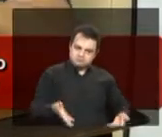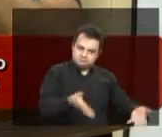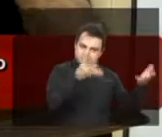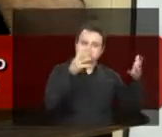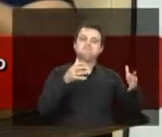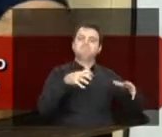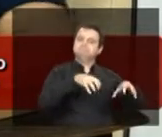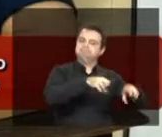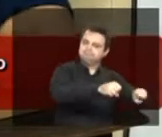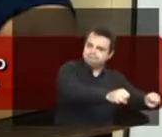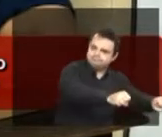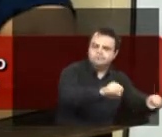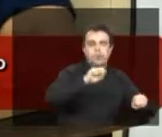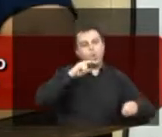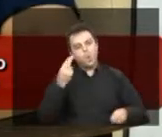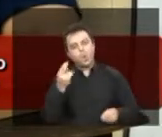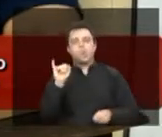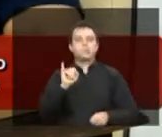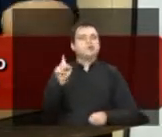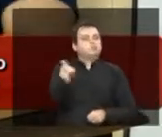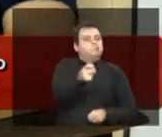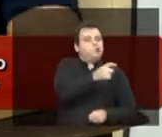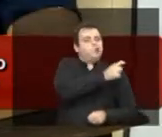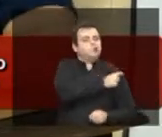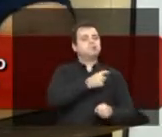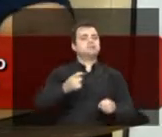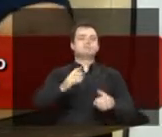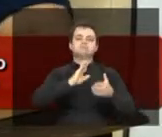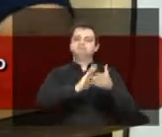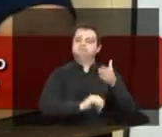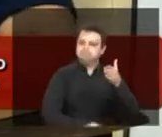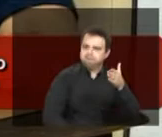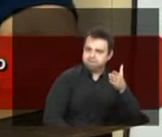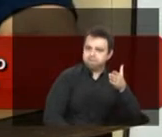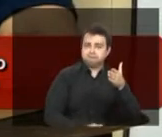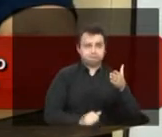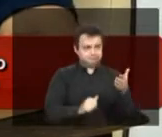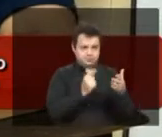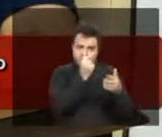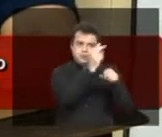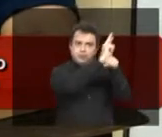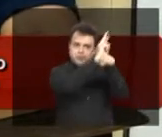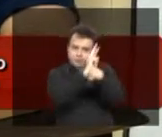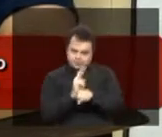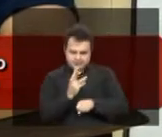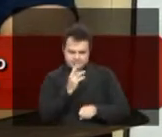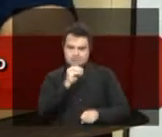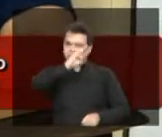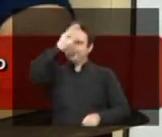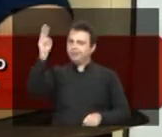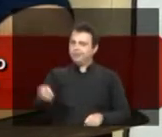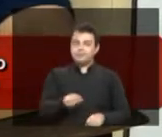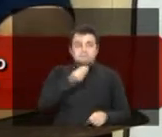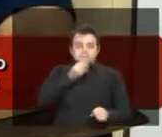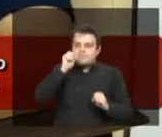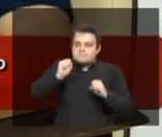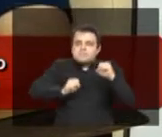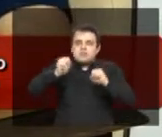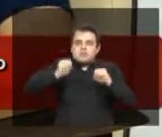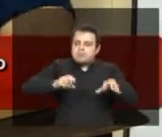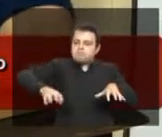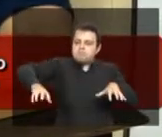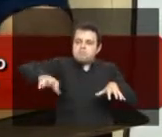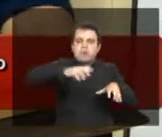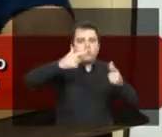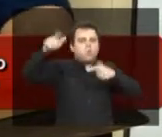né? Retirar esses impostos dentro desse pacote dos 300 milhões. Imagina grandes empresas vindo aqui. Faz